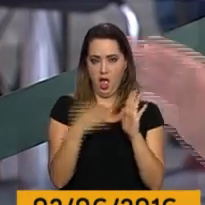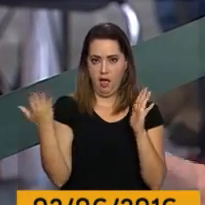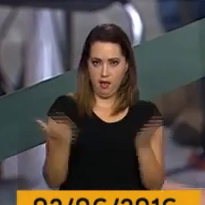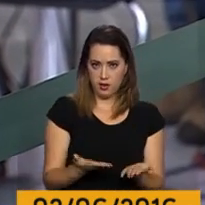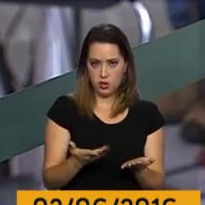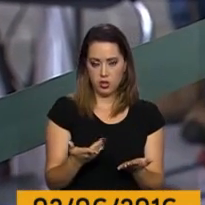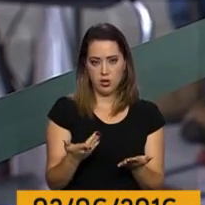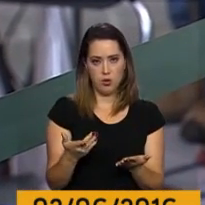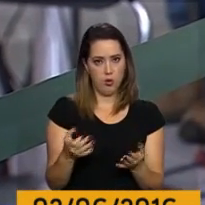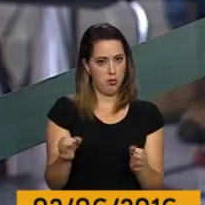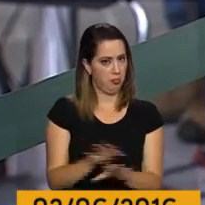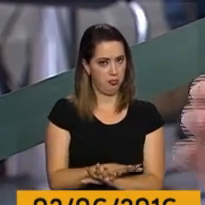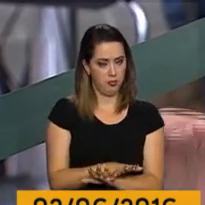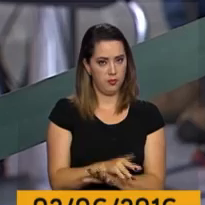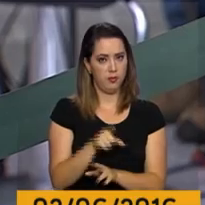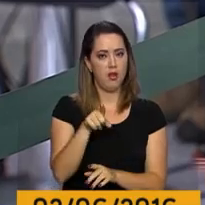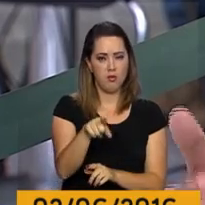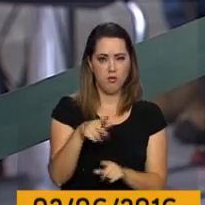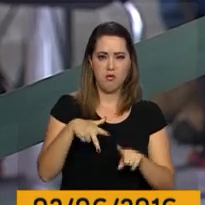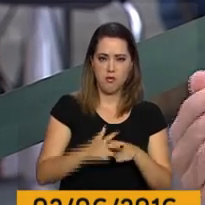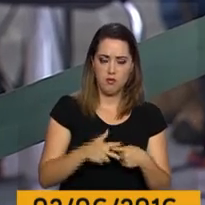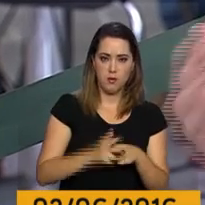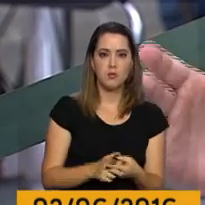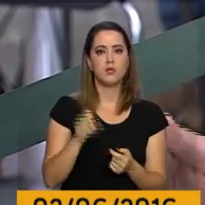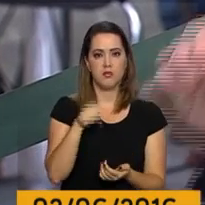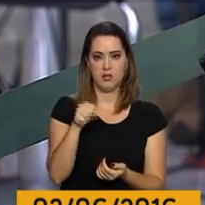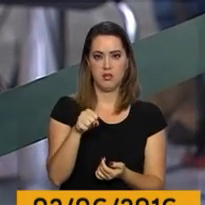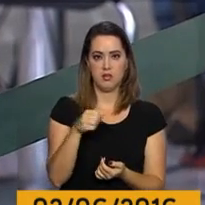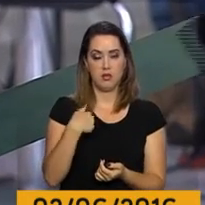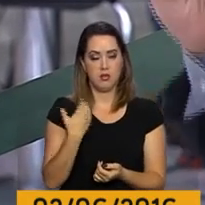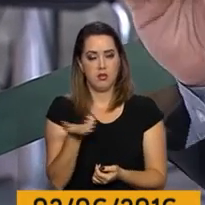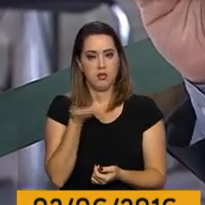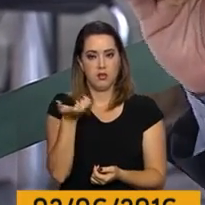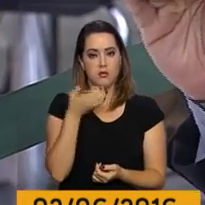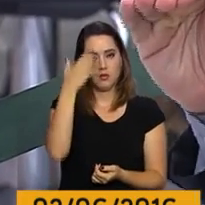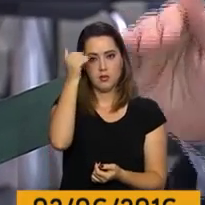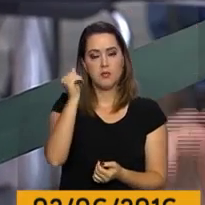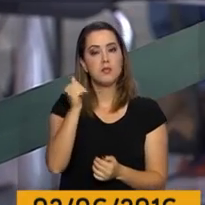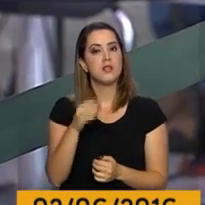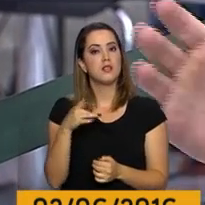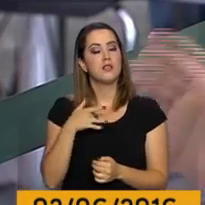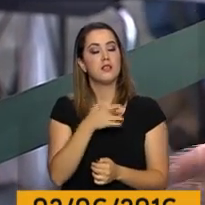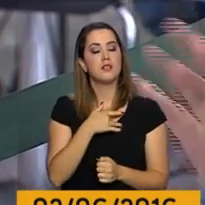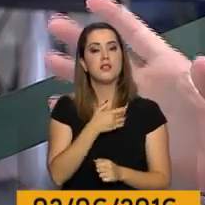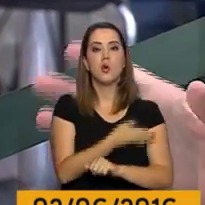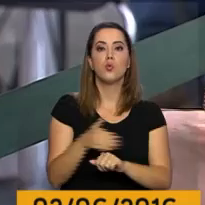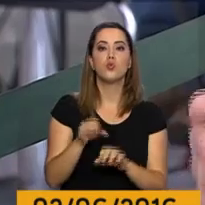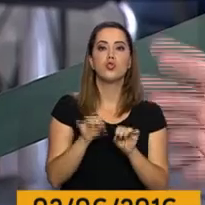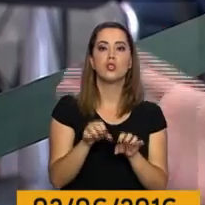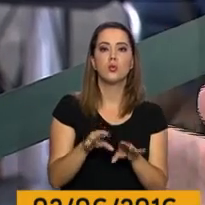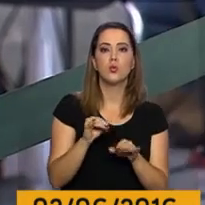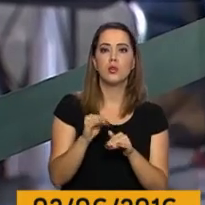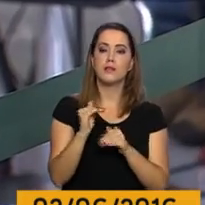mudar mesmo. Eu quero saber se a saúde e educação vai continuar crescendo acima da inflação ou se ela vai ser limitada por esse projeto. Se ela for limitada, não muda